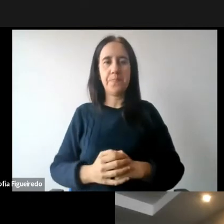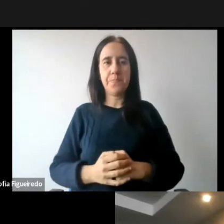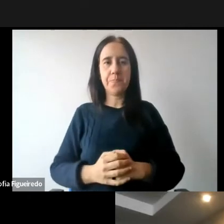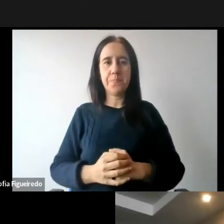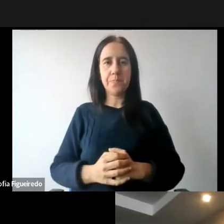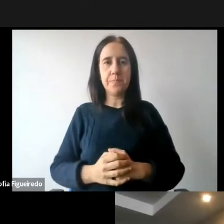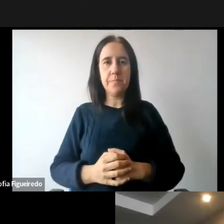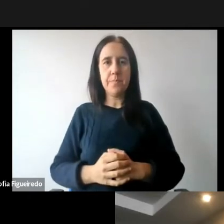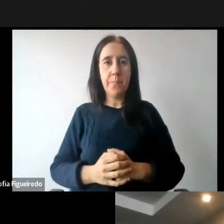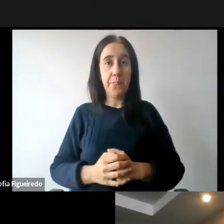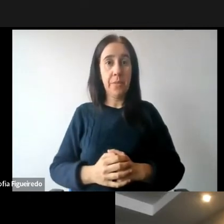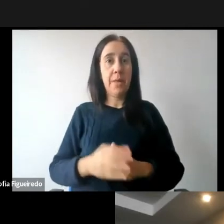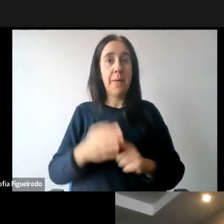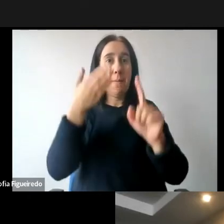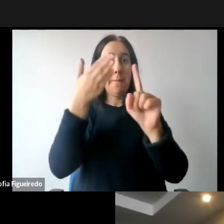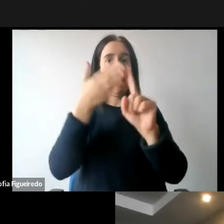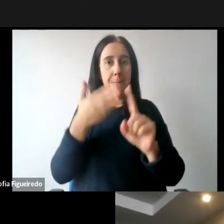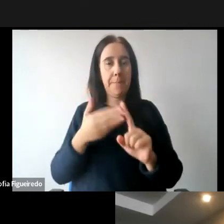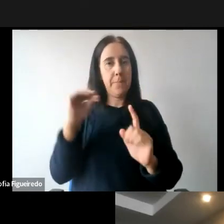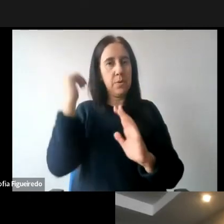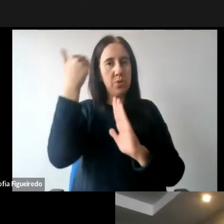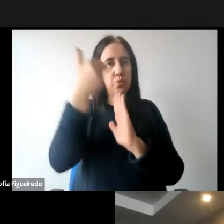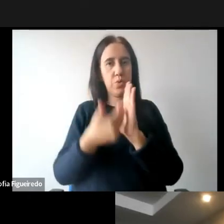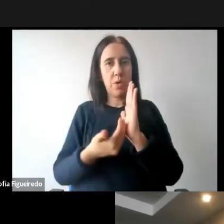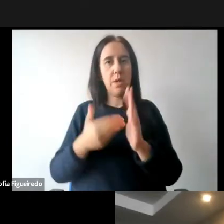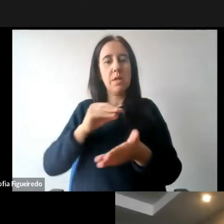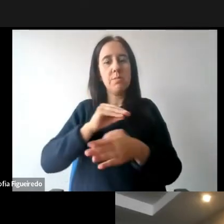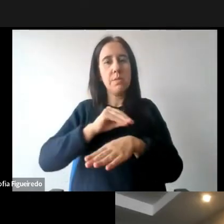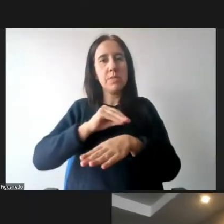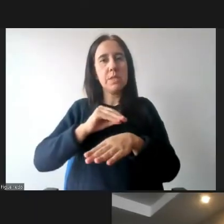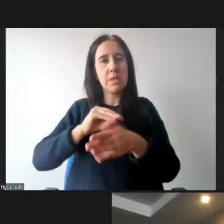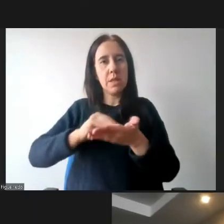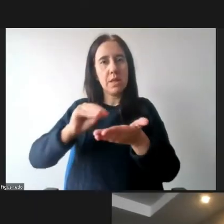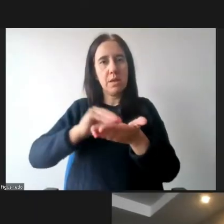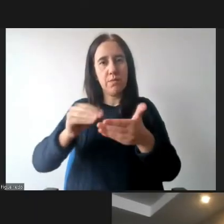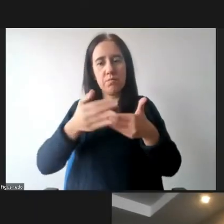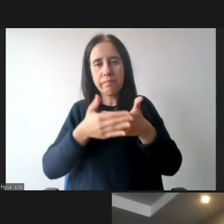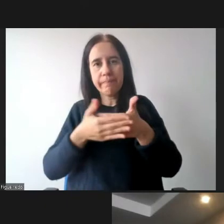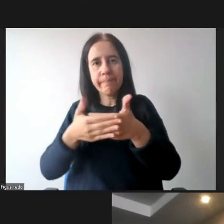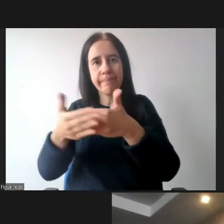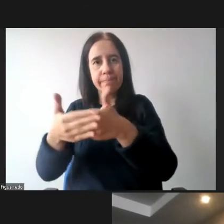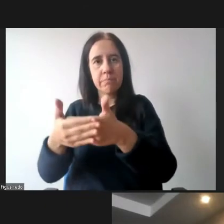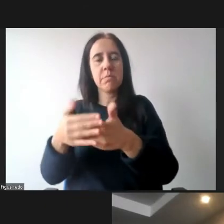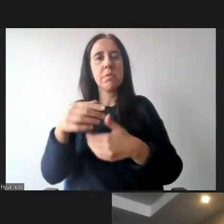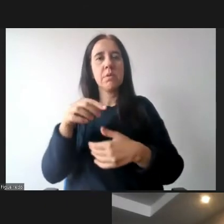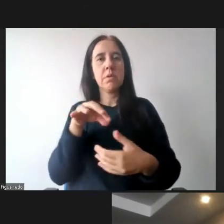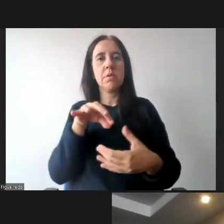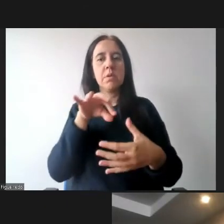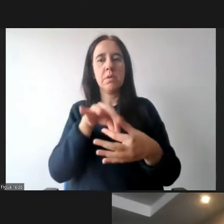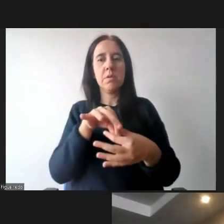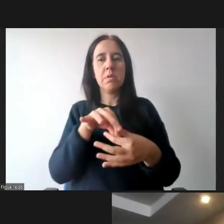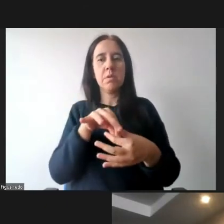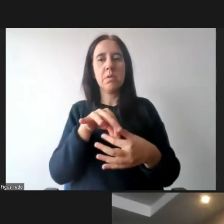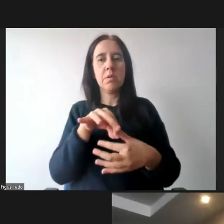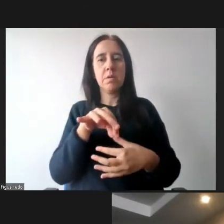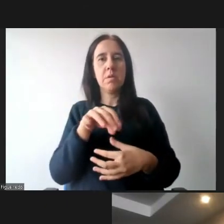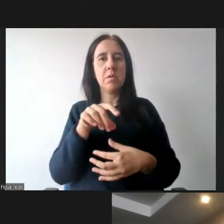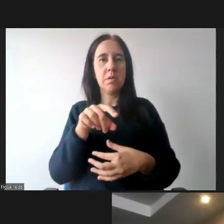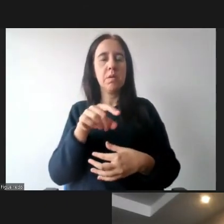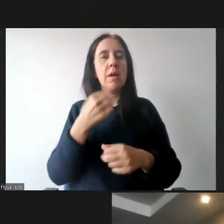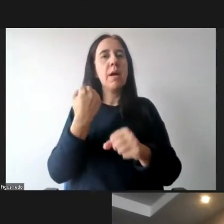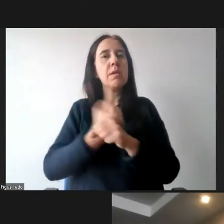Estes princípios constitucionais da atuação administrativa aplicam-se a toda a